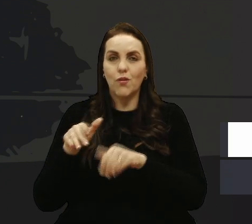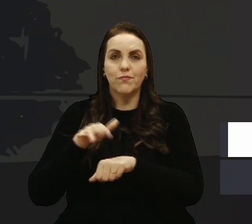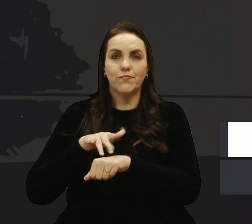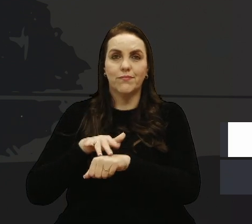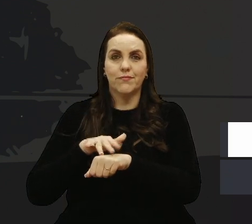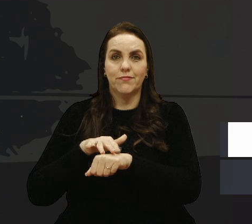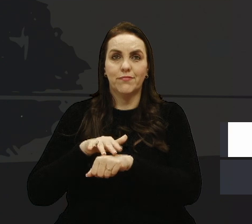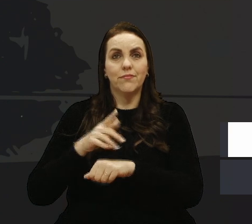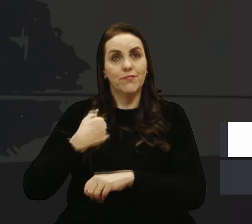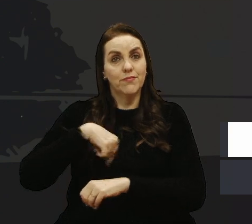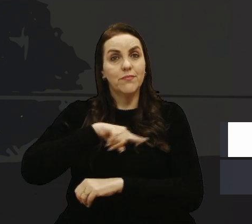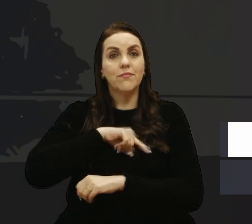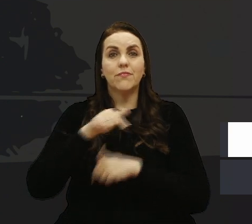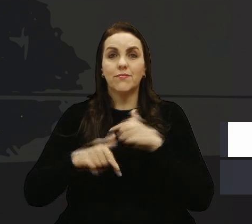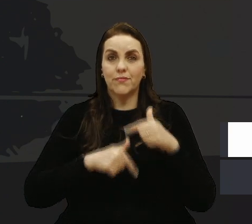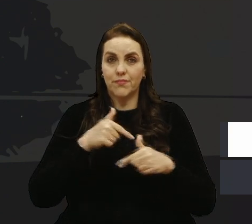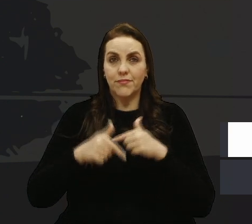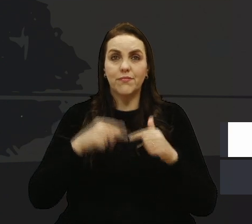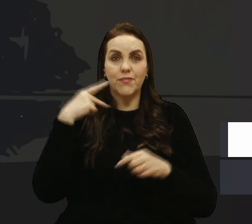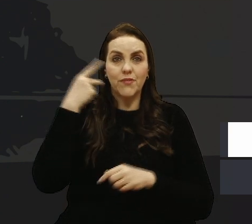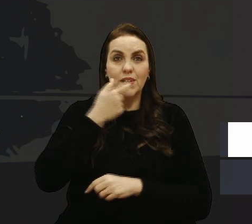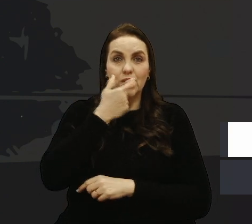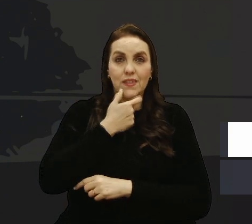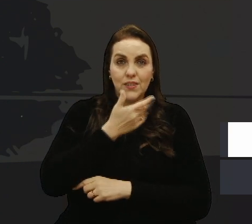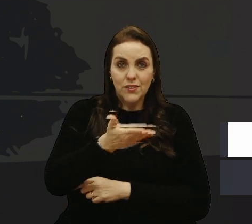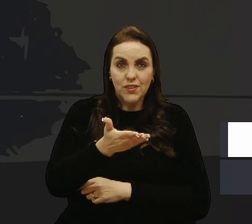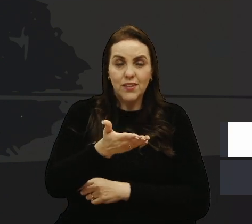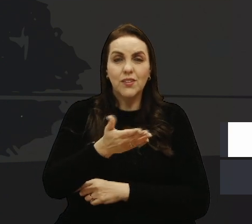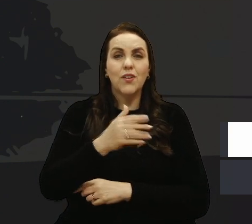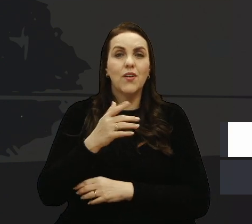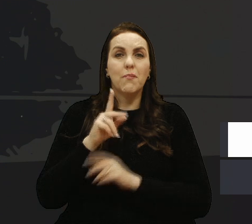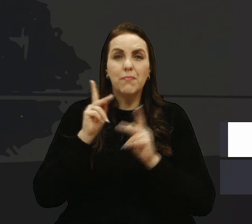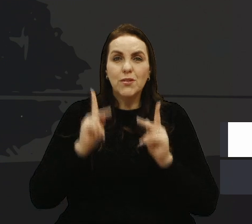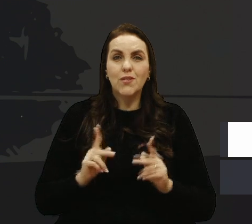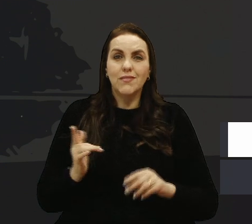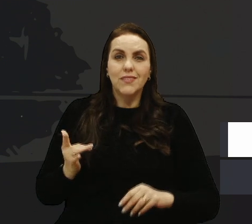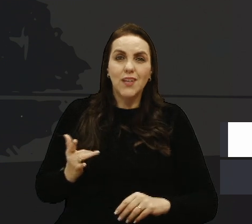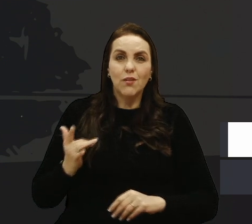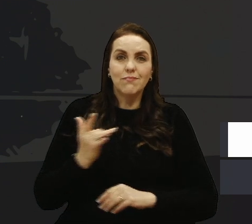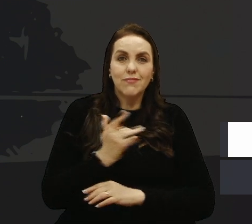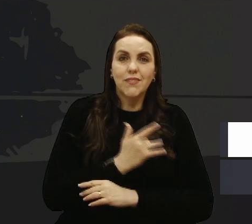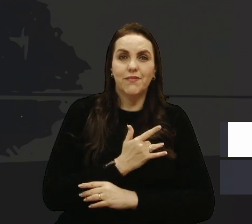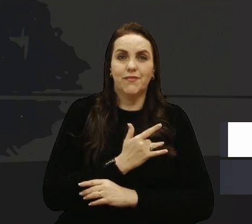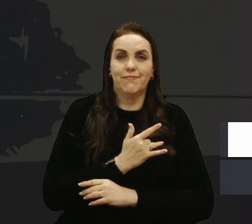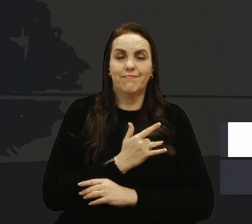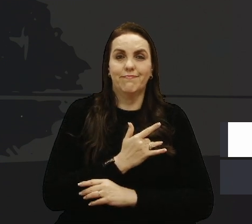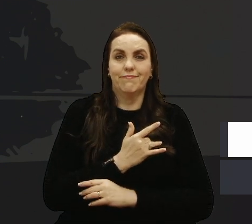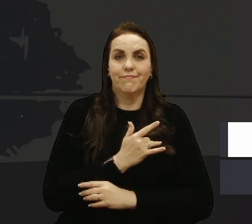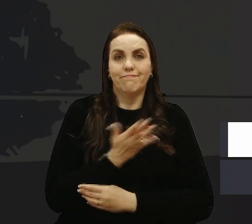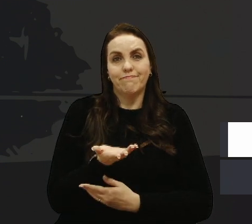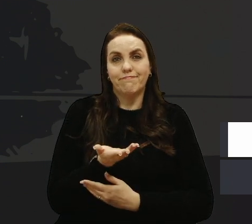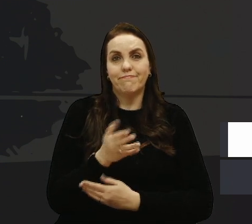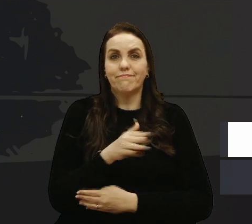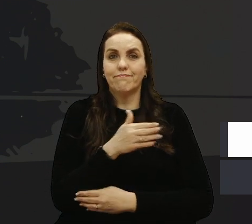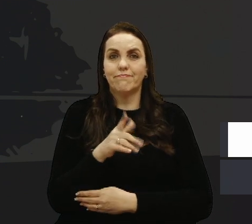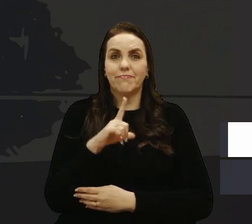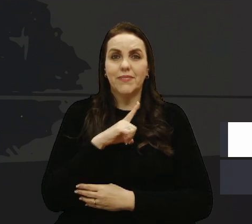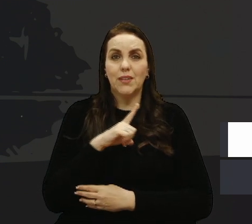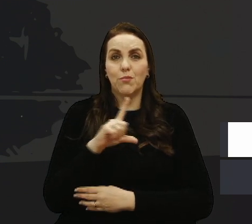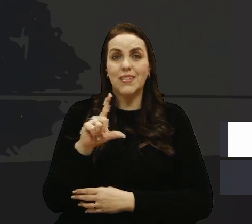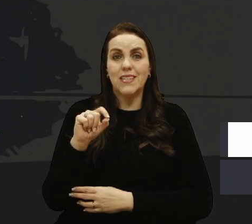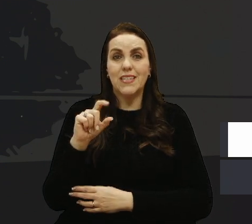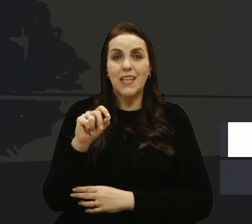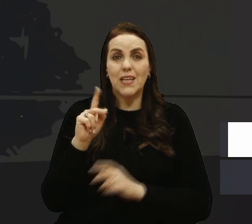vereador Cristiano, com as pessoas saudáveis. E nós muitas vezes temos 10